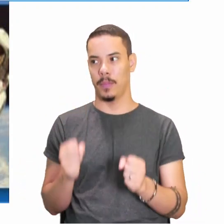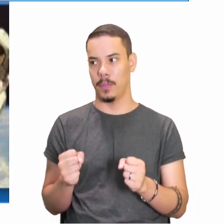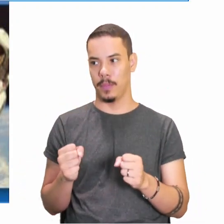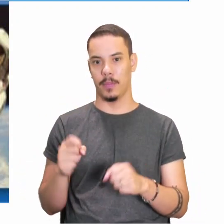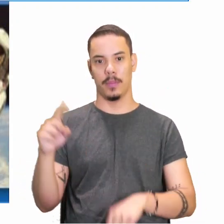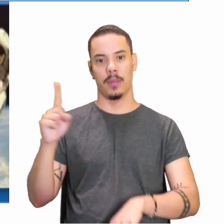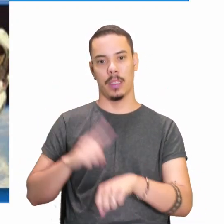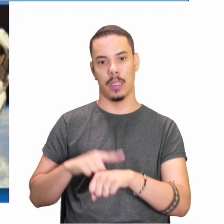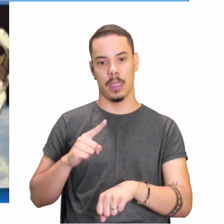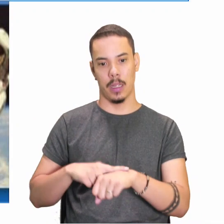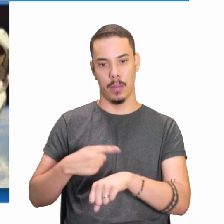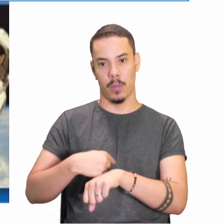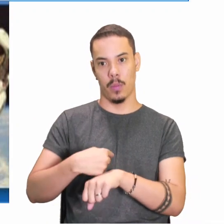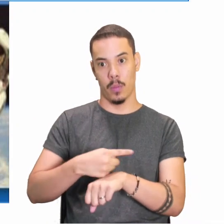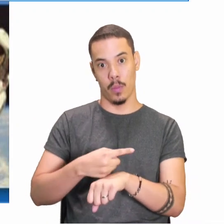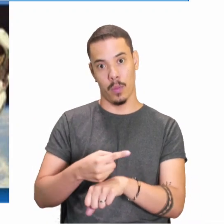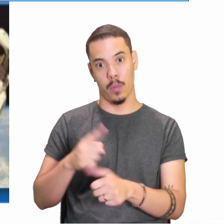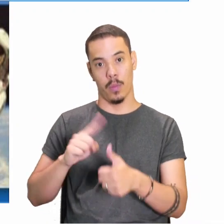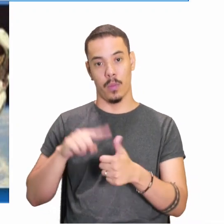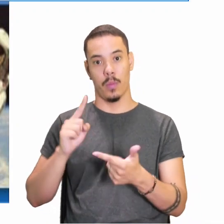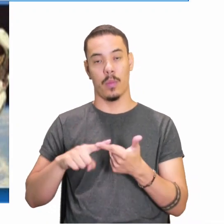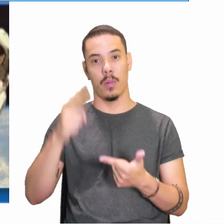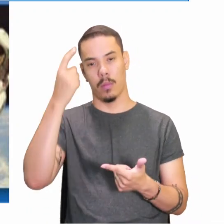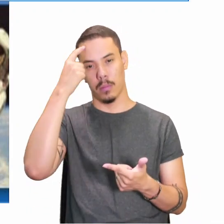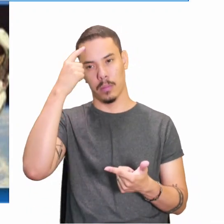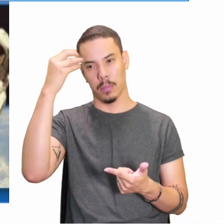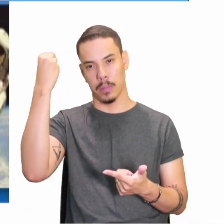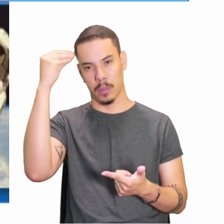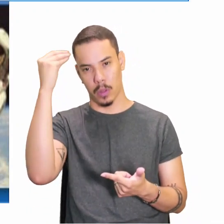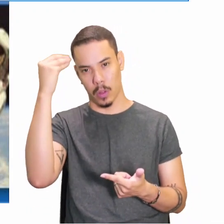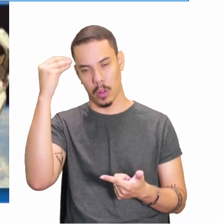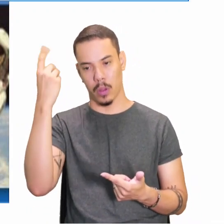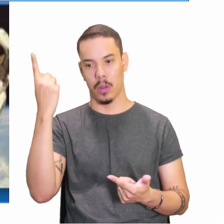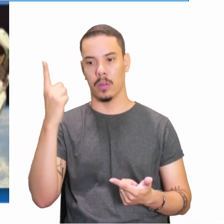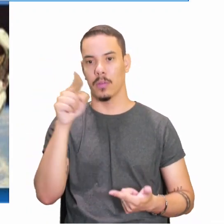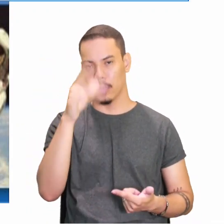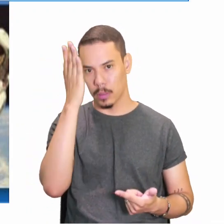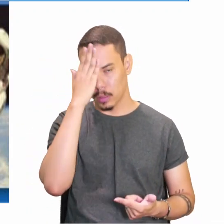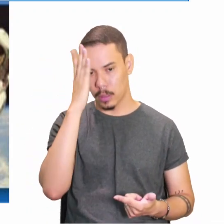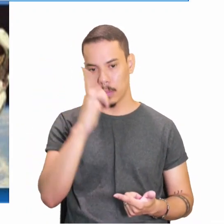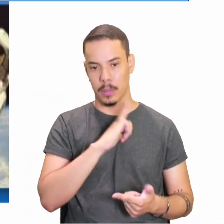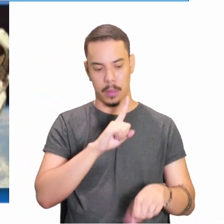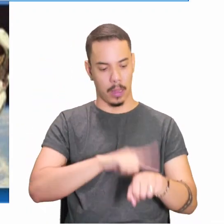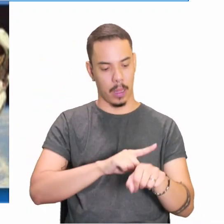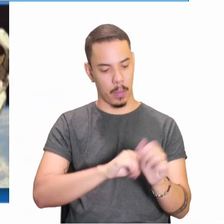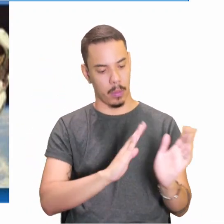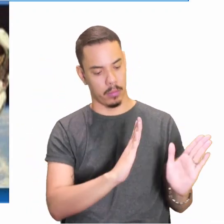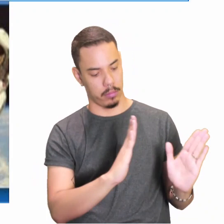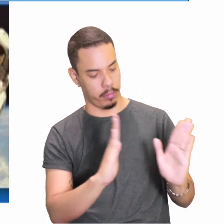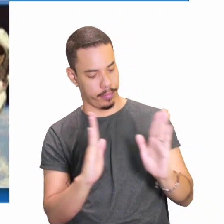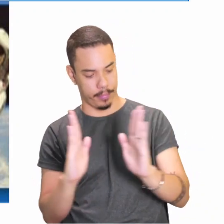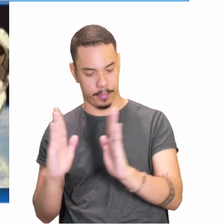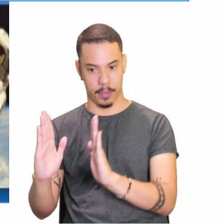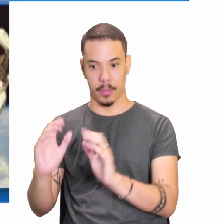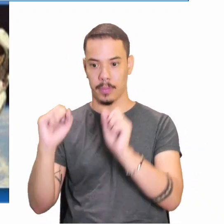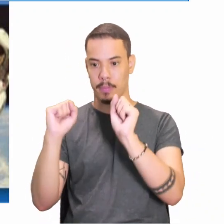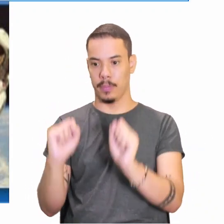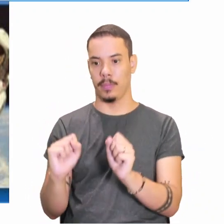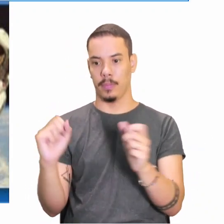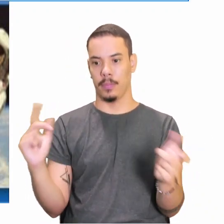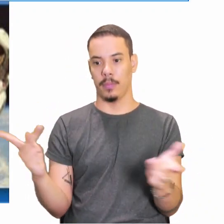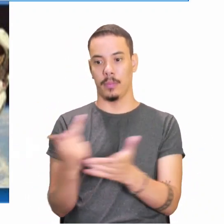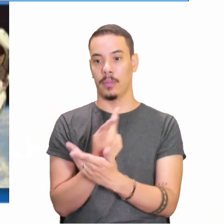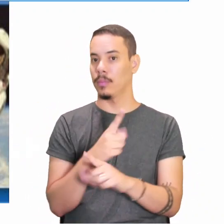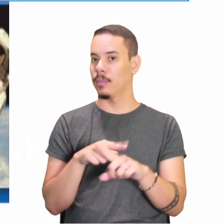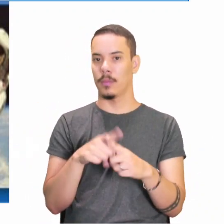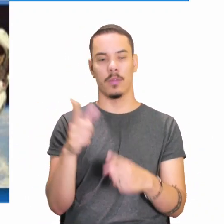tempo cronológico, psicológico, onde você sabe que existe um intervalo em que as ações ocorreram,